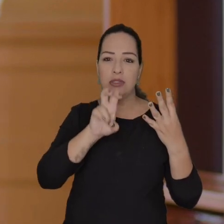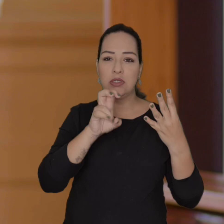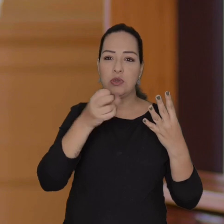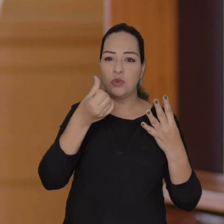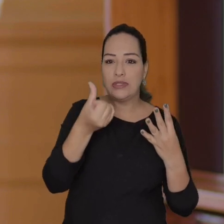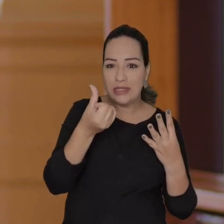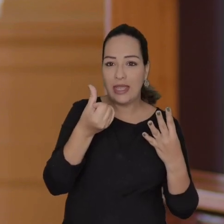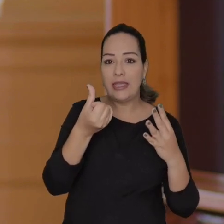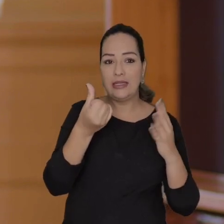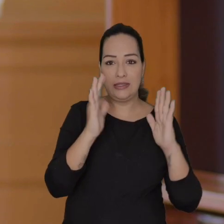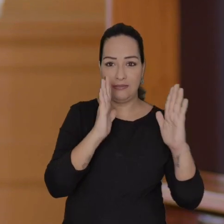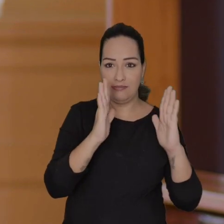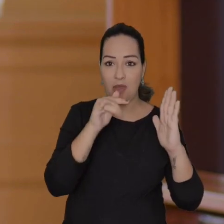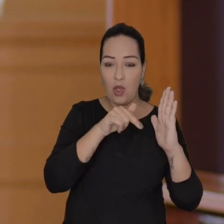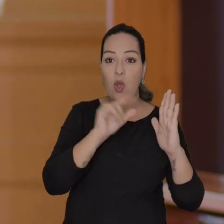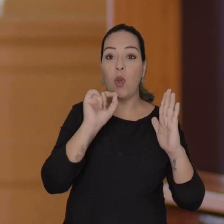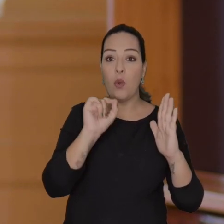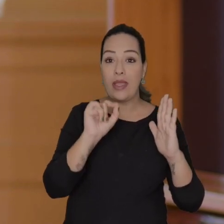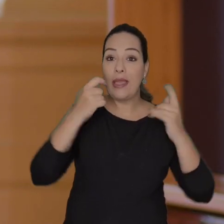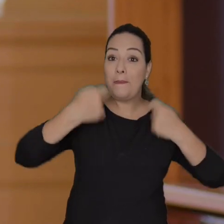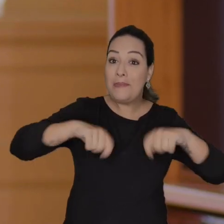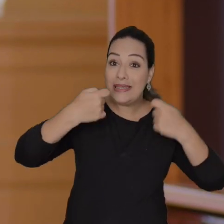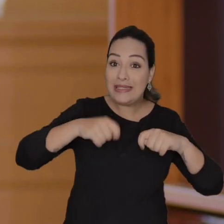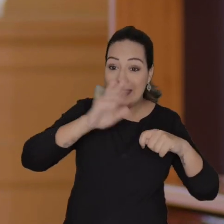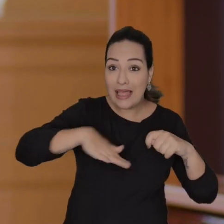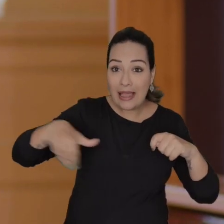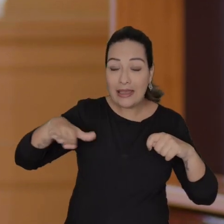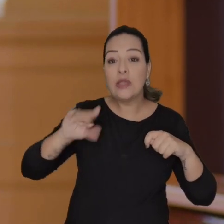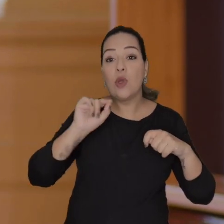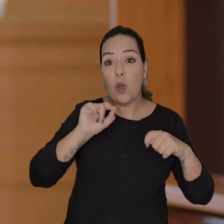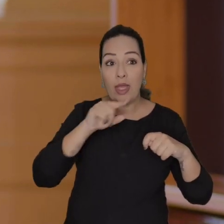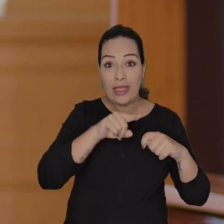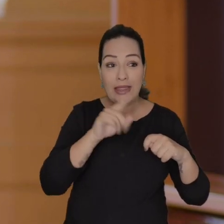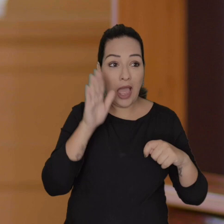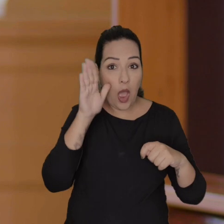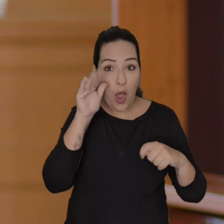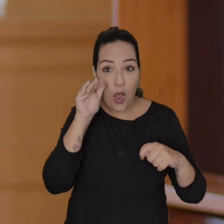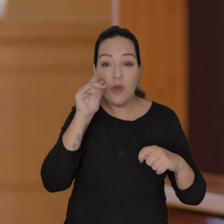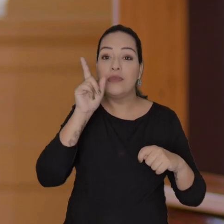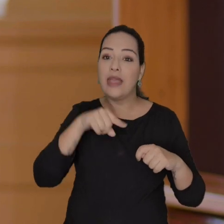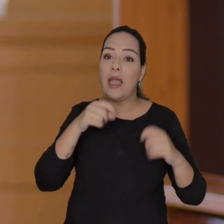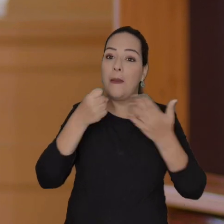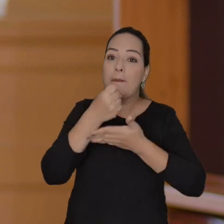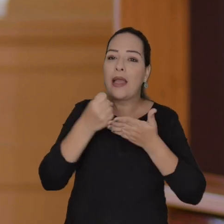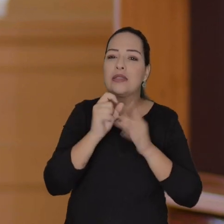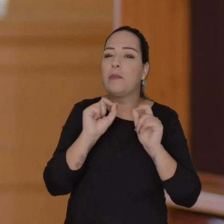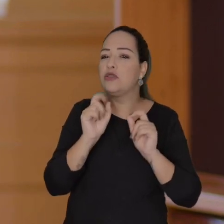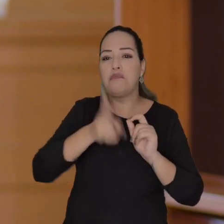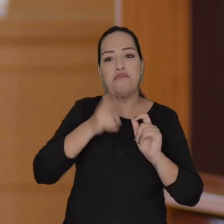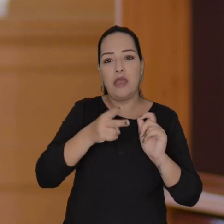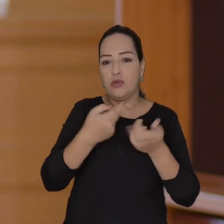com 4, 5, 6, nesse grande bloco, o que ela precisa a partir dessa observação,